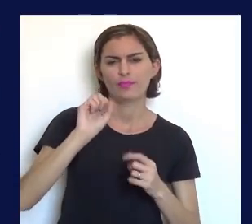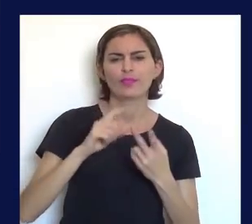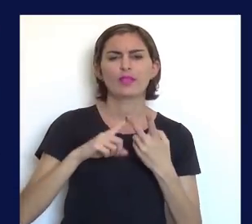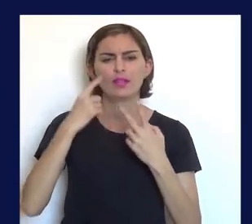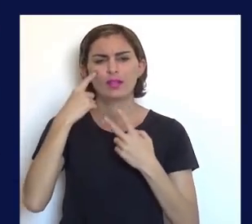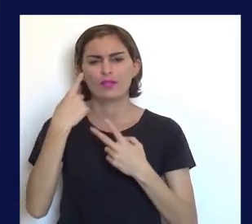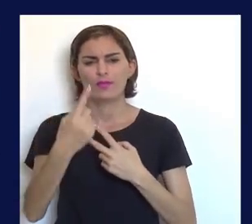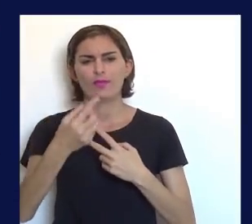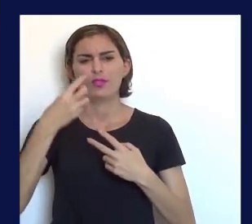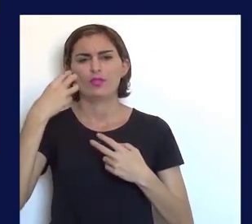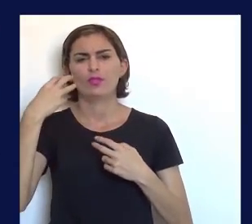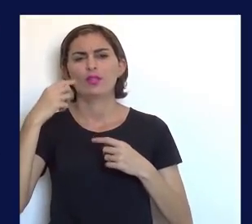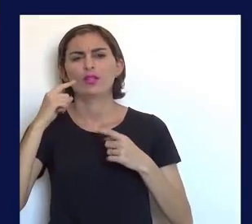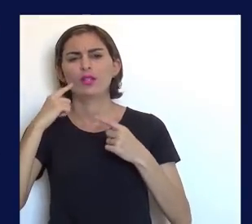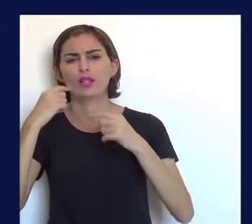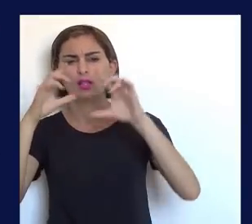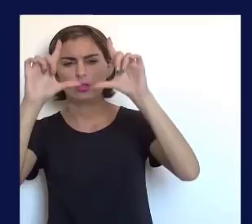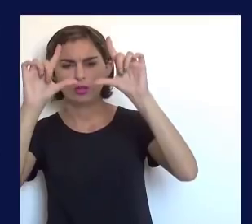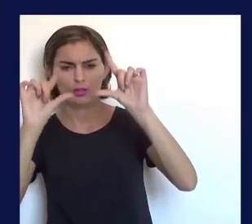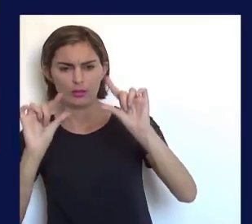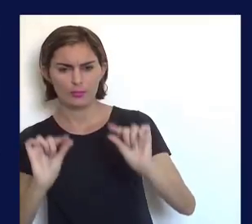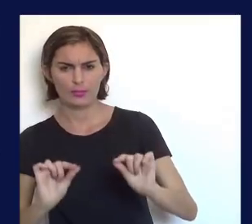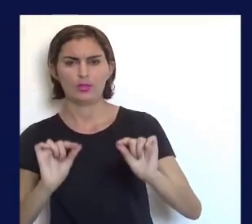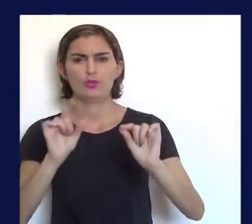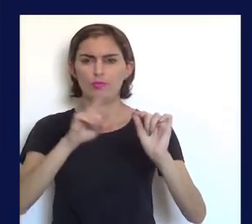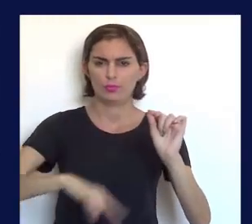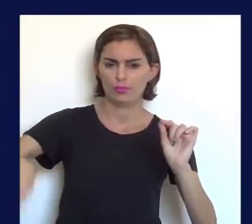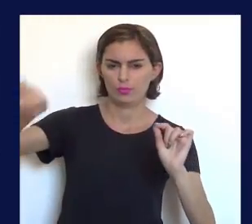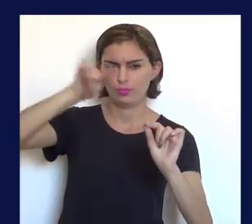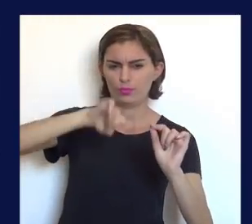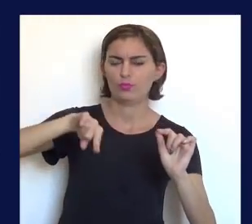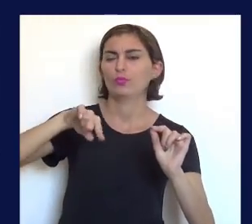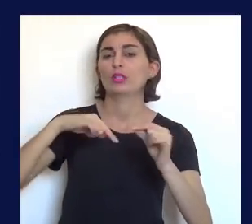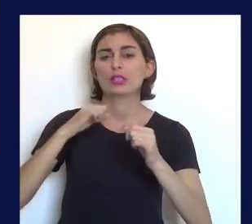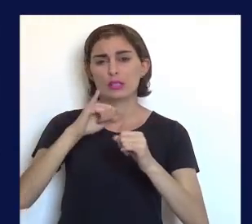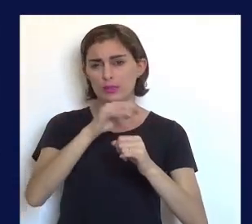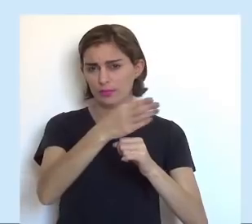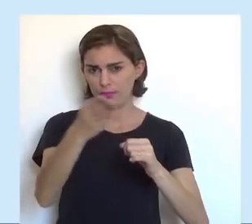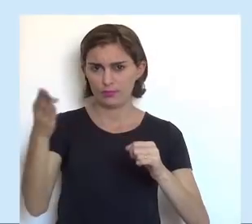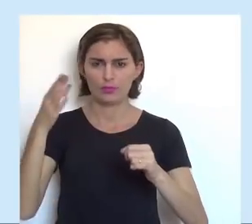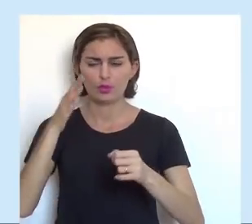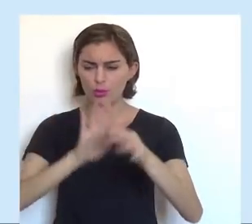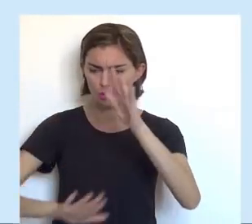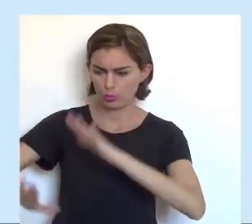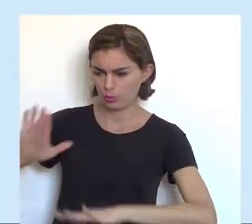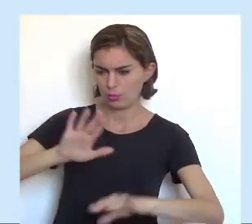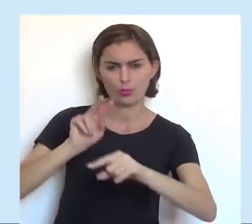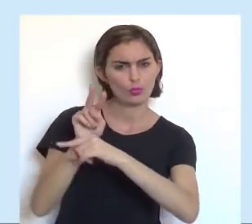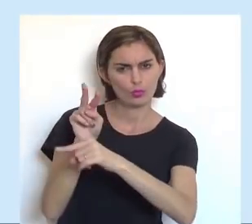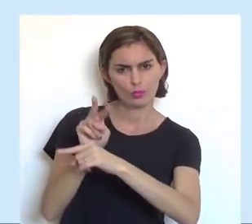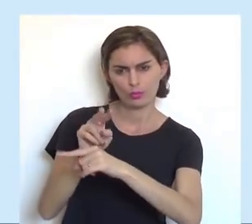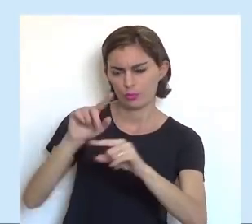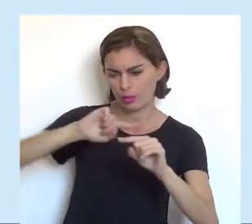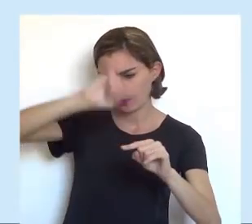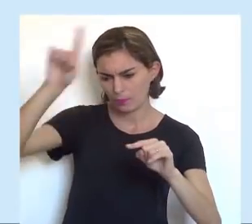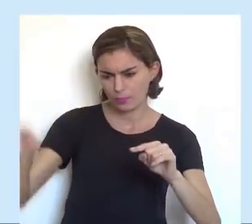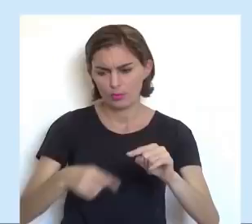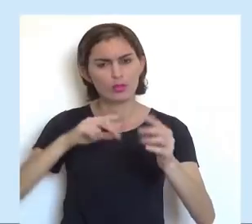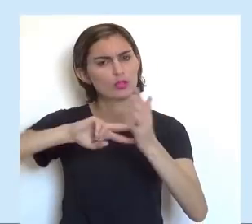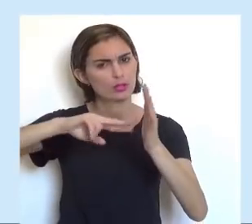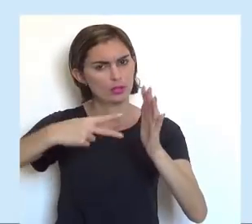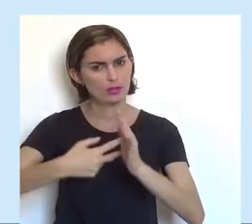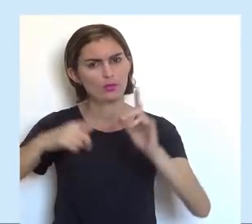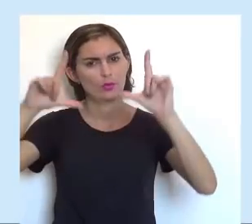3,89% na taxa de destinação final dos pneus inservíveis. Se você cuida do pneu, significa que vai